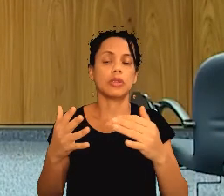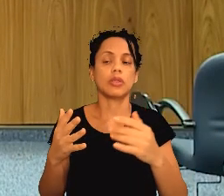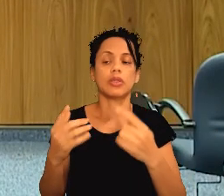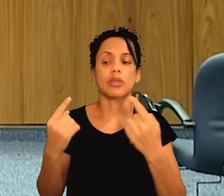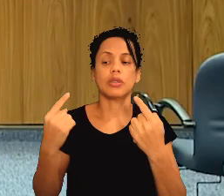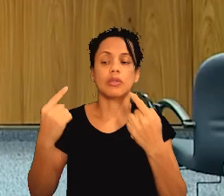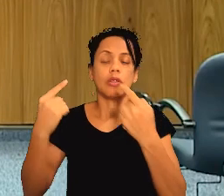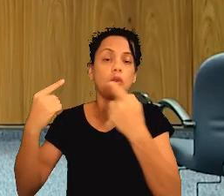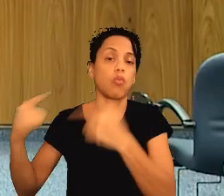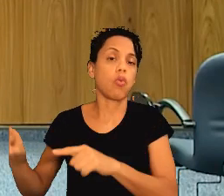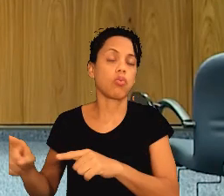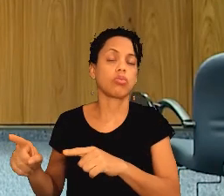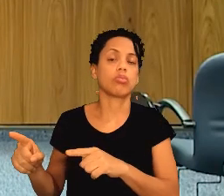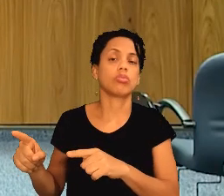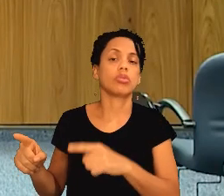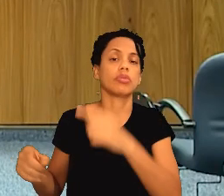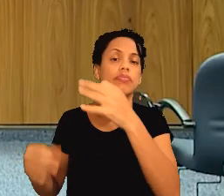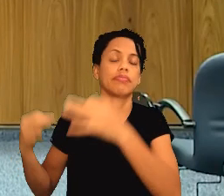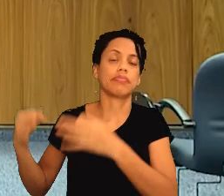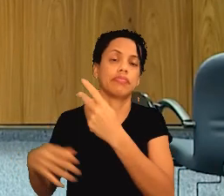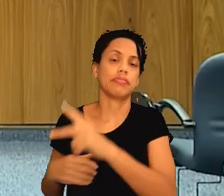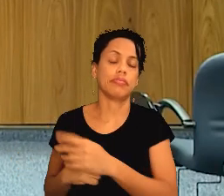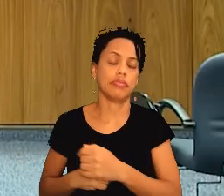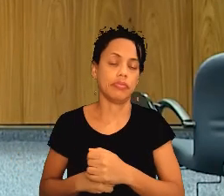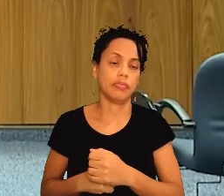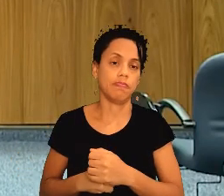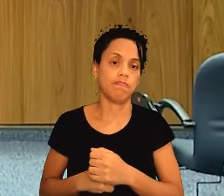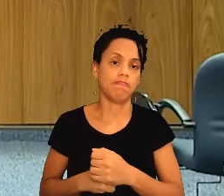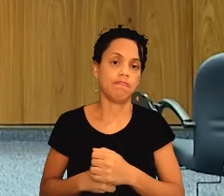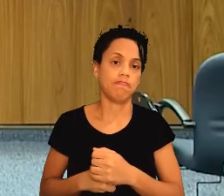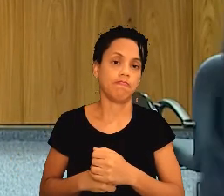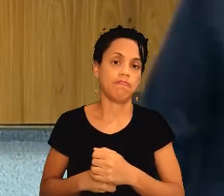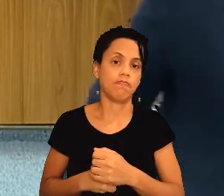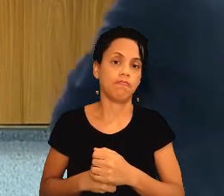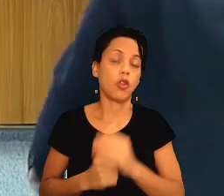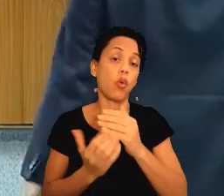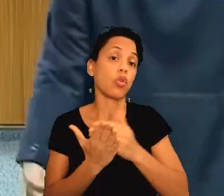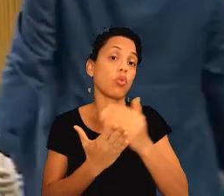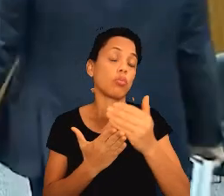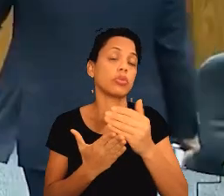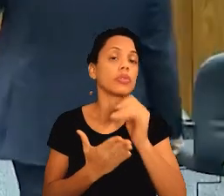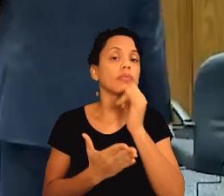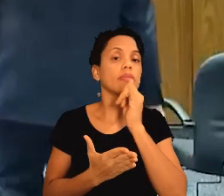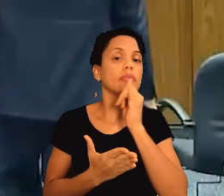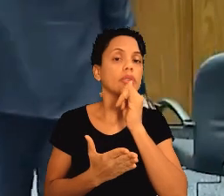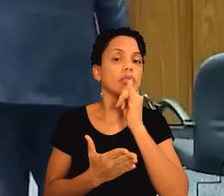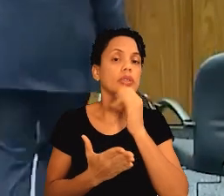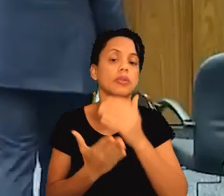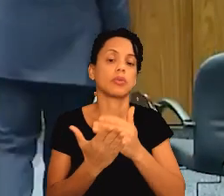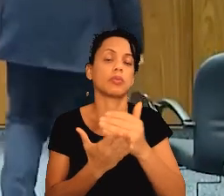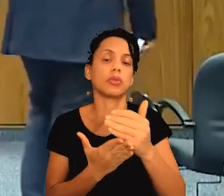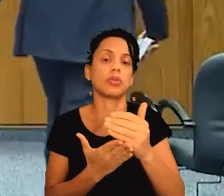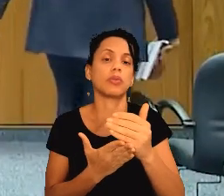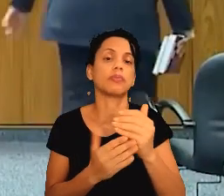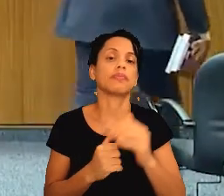mesmo um contrassenso. Porém, o que começou, por exemplo,